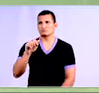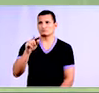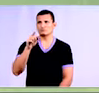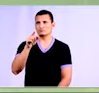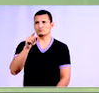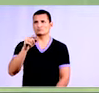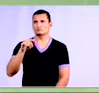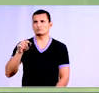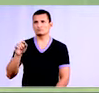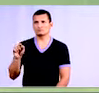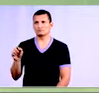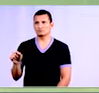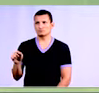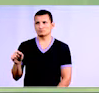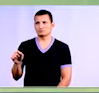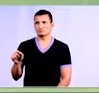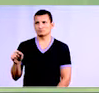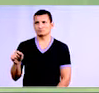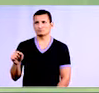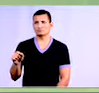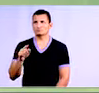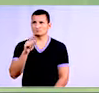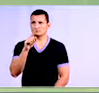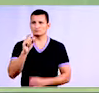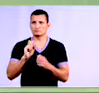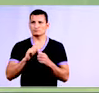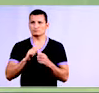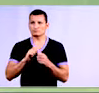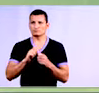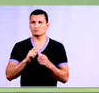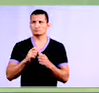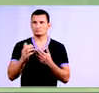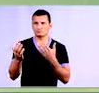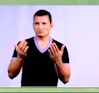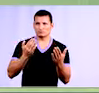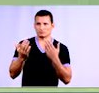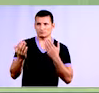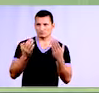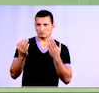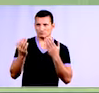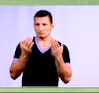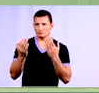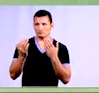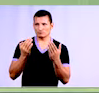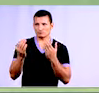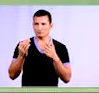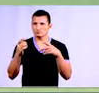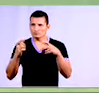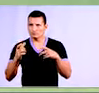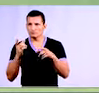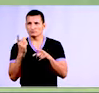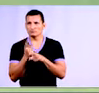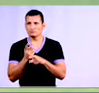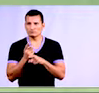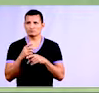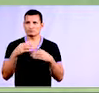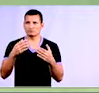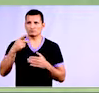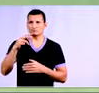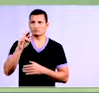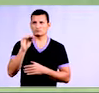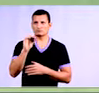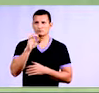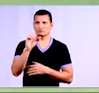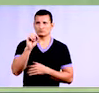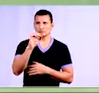está embaixo, ok? Então, ele vai fazendo esse processo. Comparando, exatamente, observando onde está. Quando o processo precisa